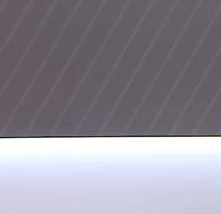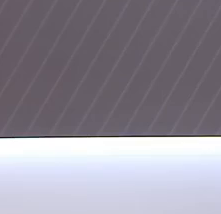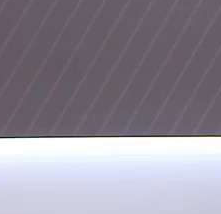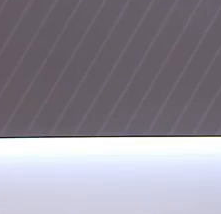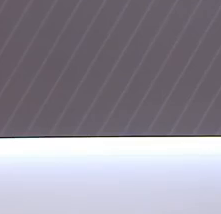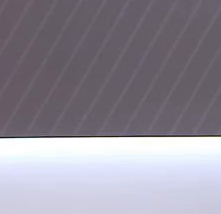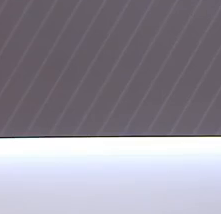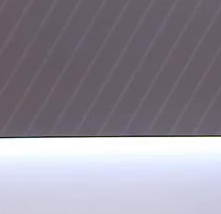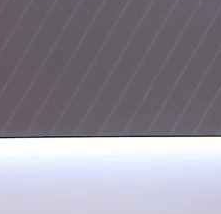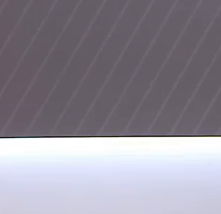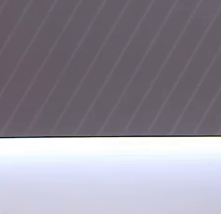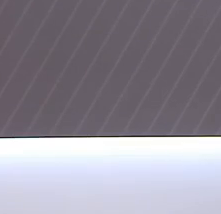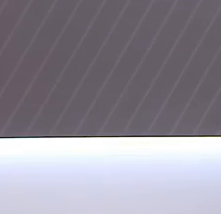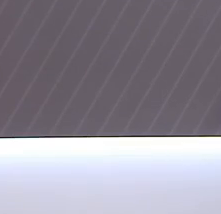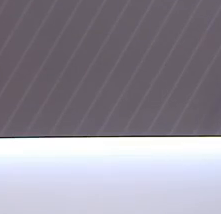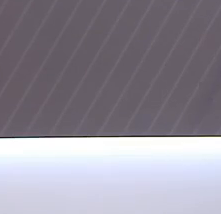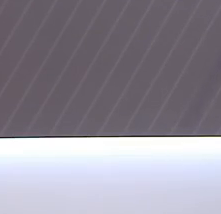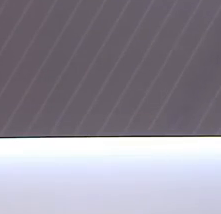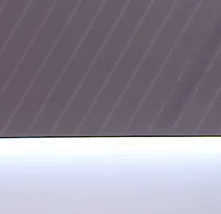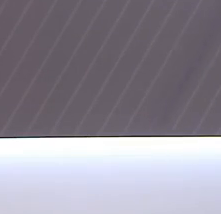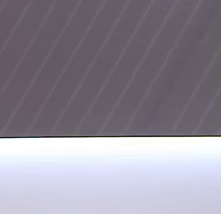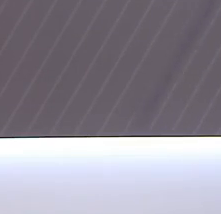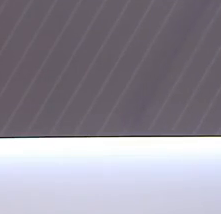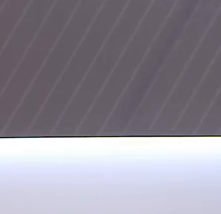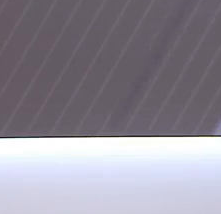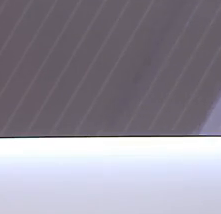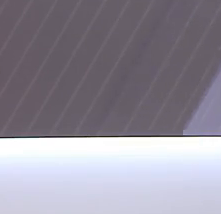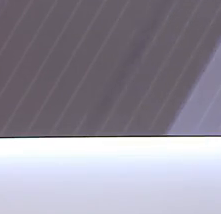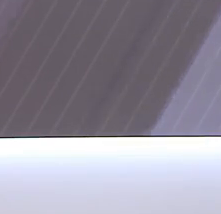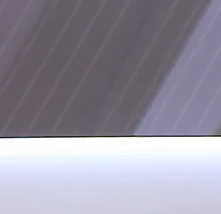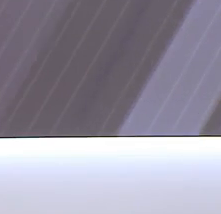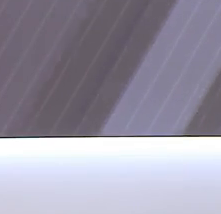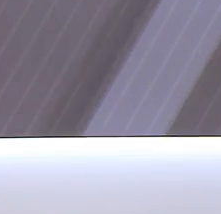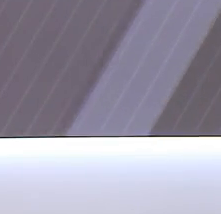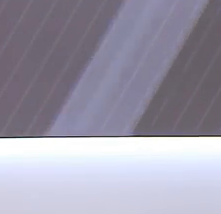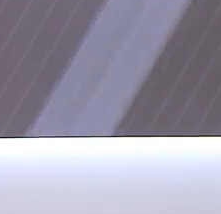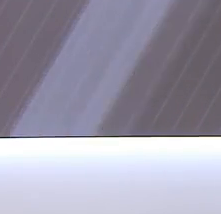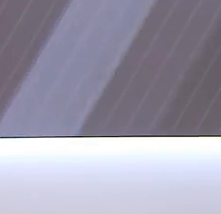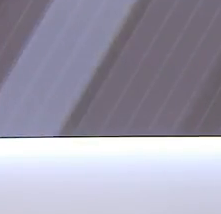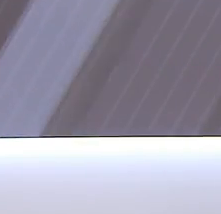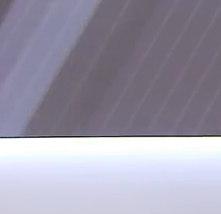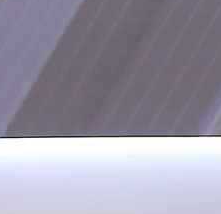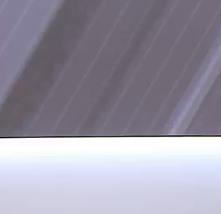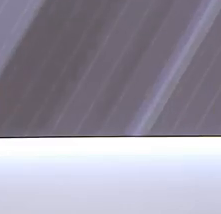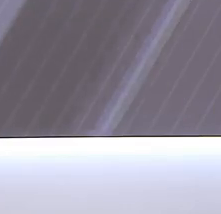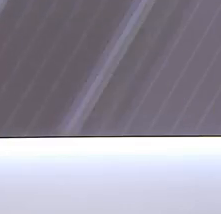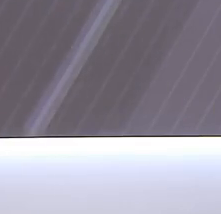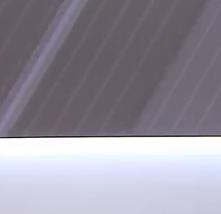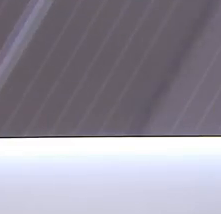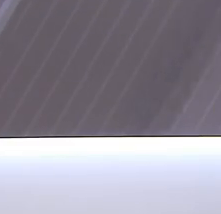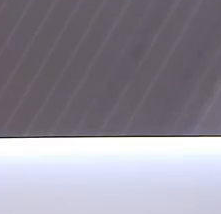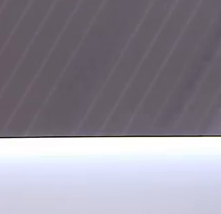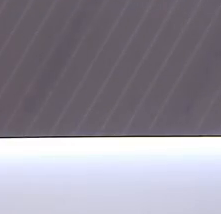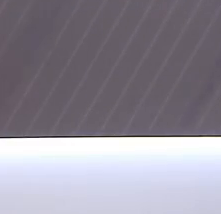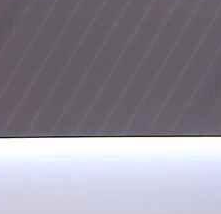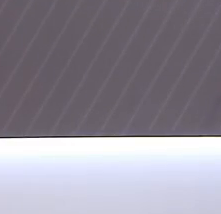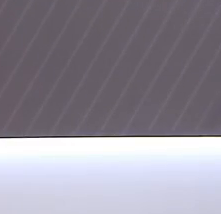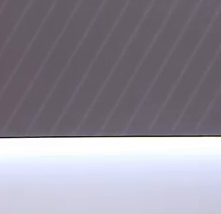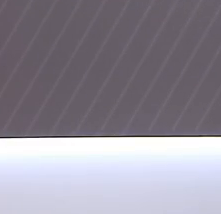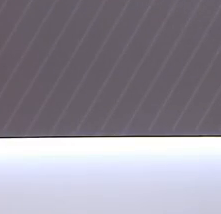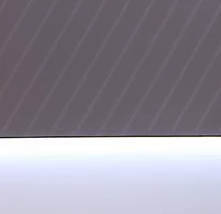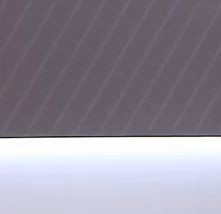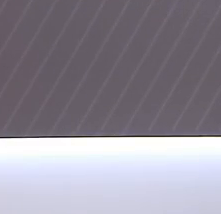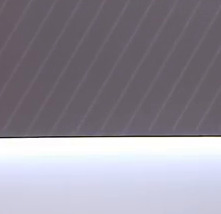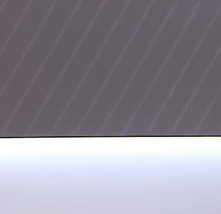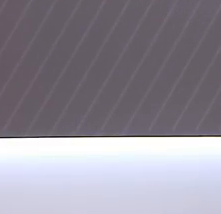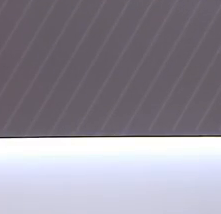Olá interrompemos a nossa programação para transmitir ao vivo do Palácio do Planalto a participação do presidente Michel Temer em uma reunião com líderes da base aliada